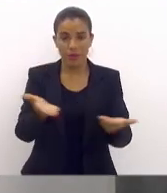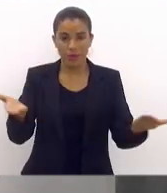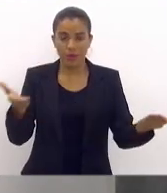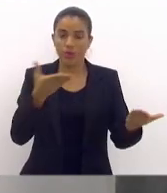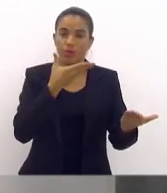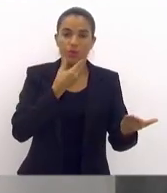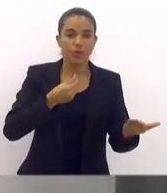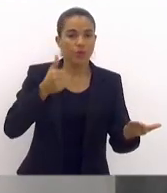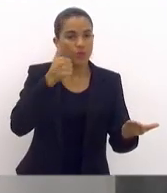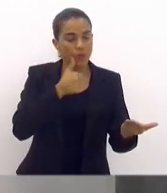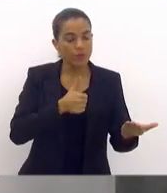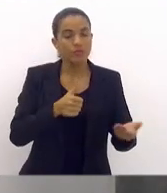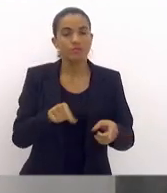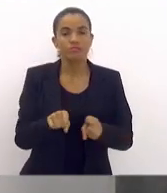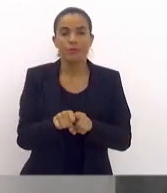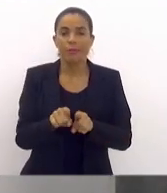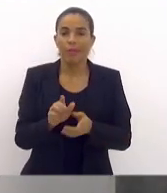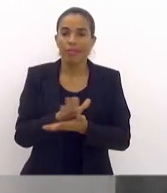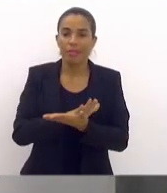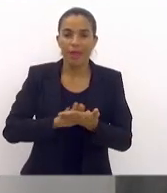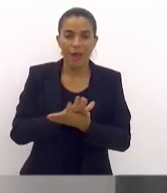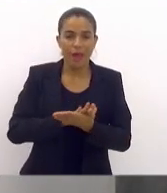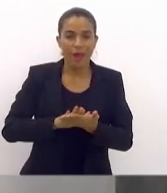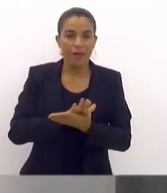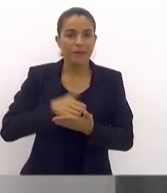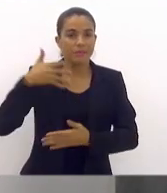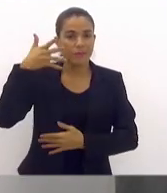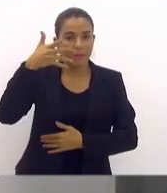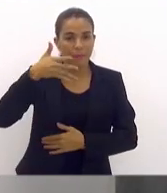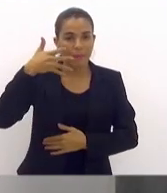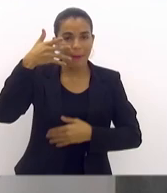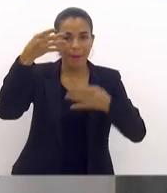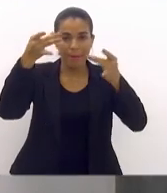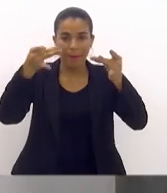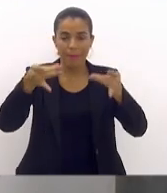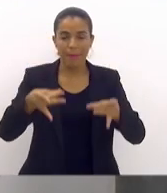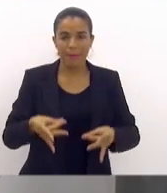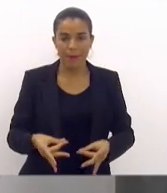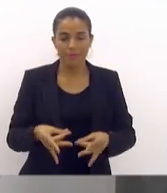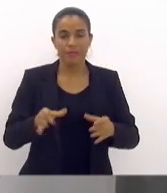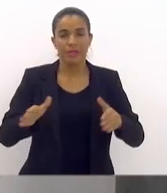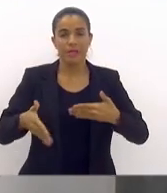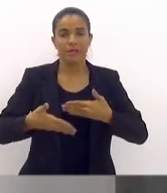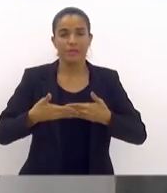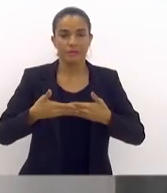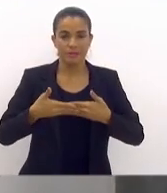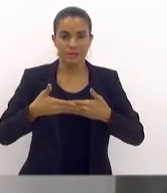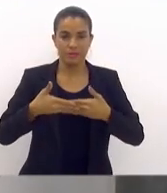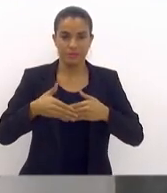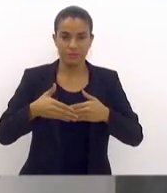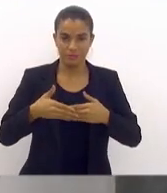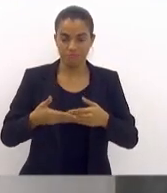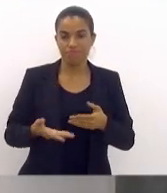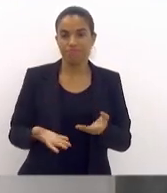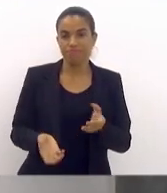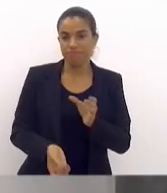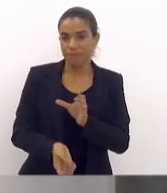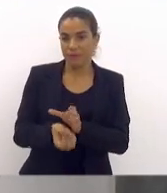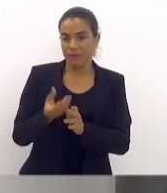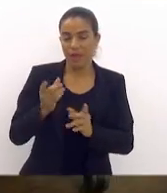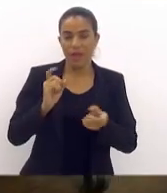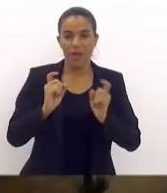todas e nada mais havendo a tratar não é Dou por encerrada a presente